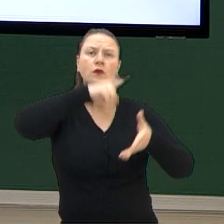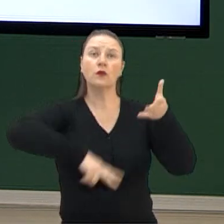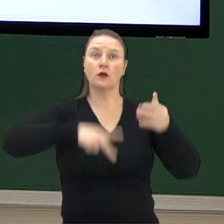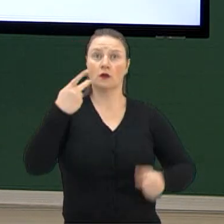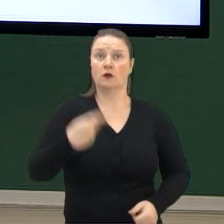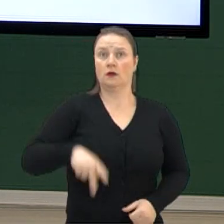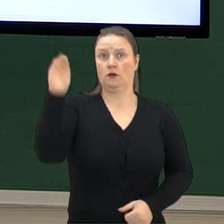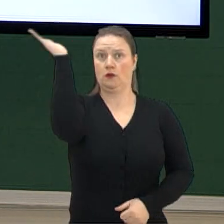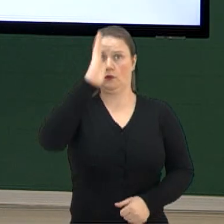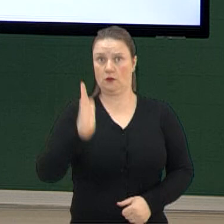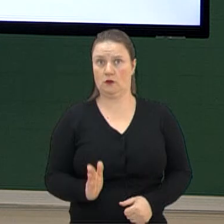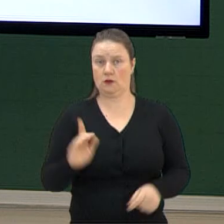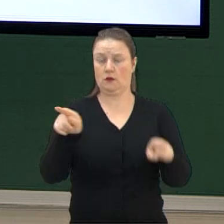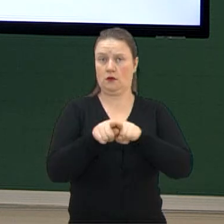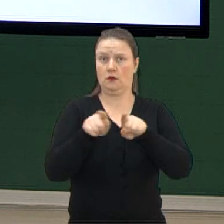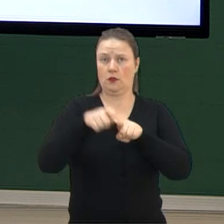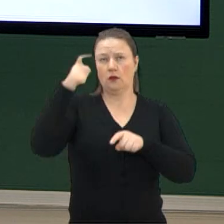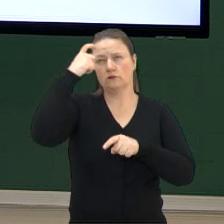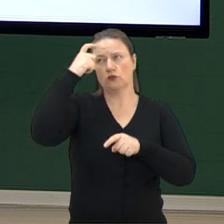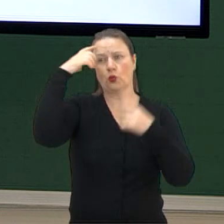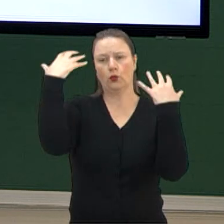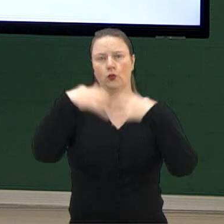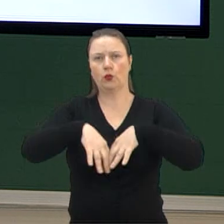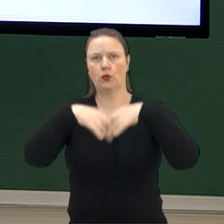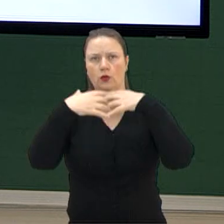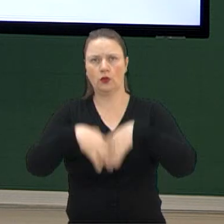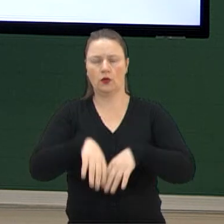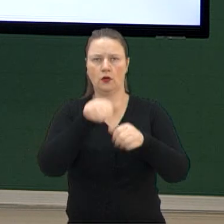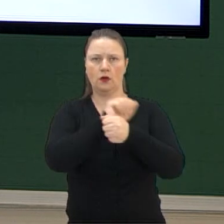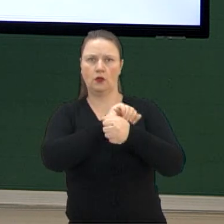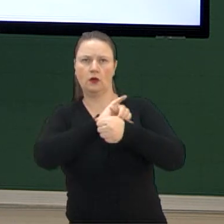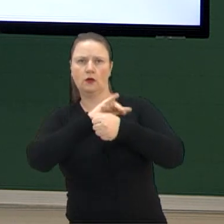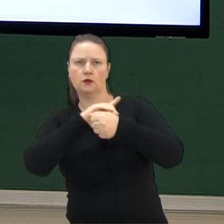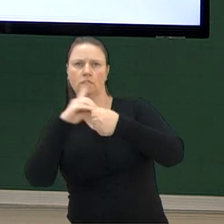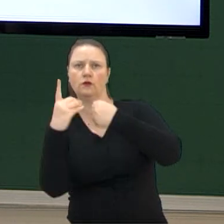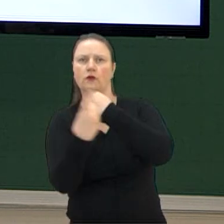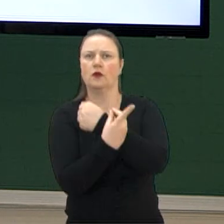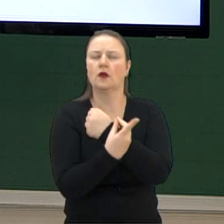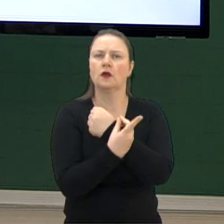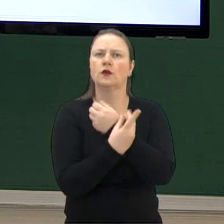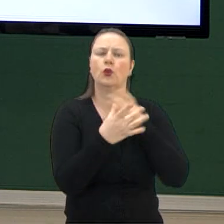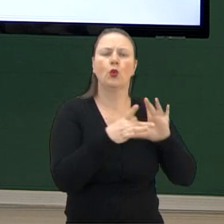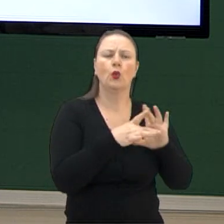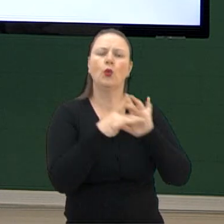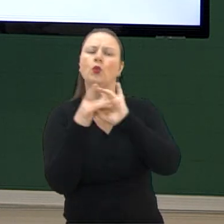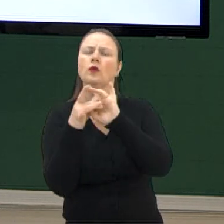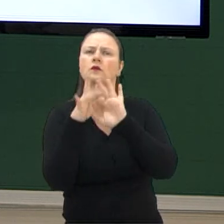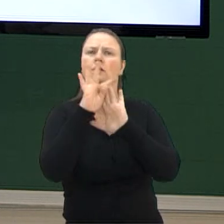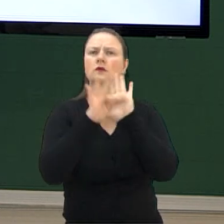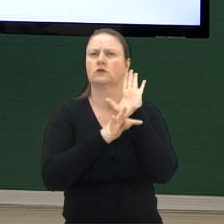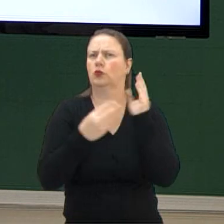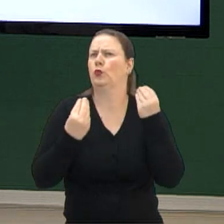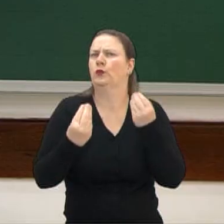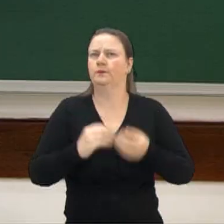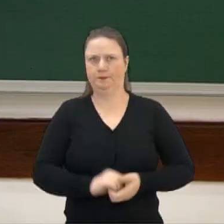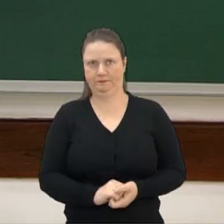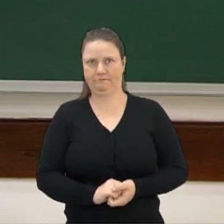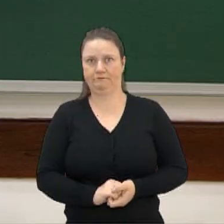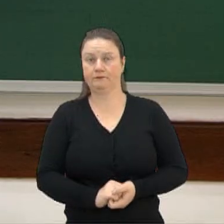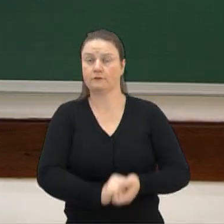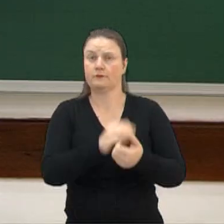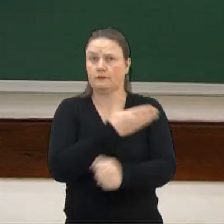e refletir sobre os advérbios nas composições textuais. Para a gente começar, como a gente já